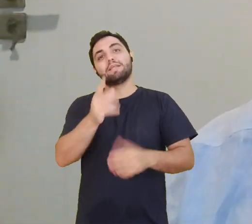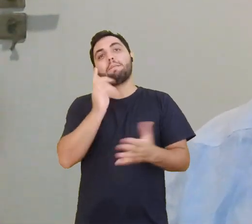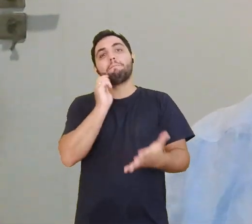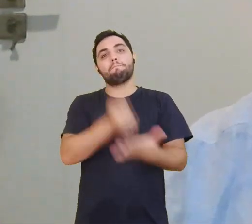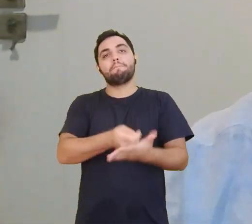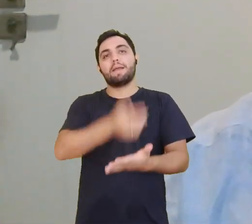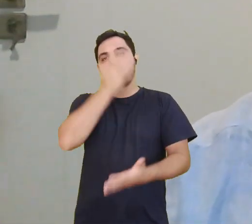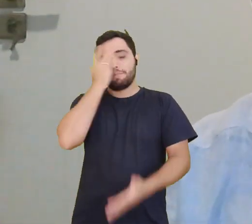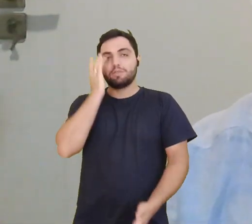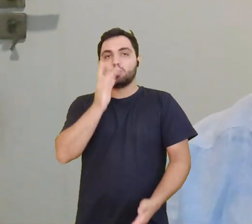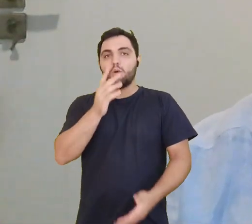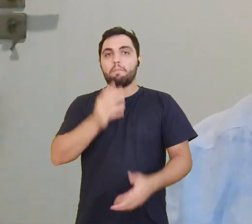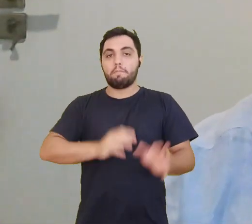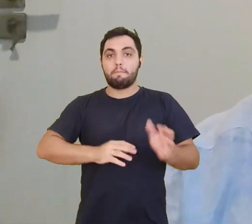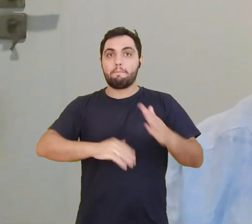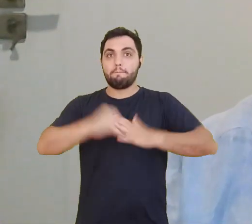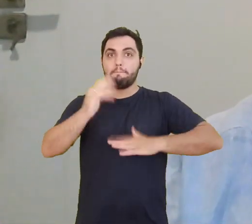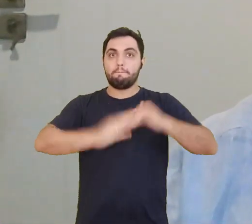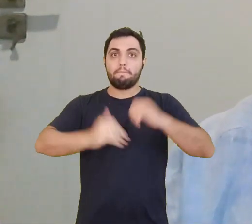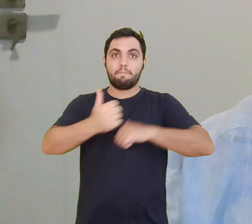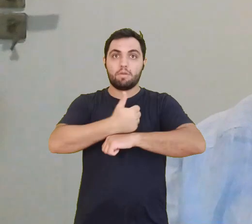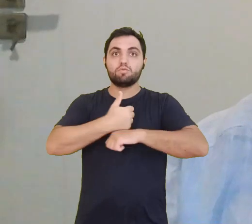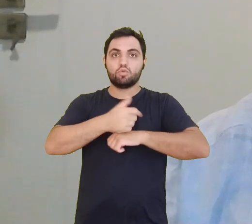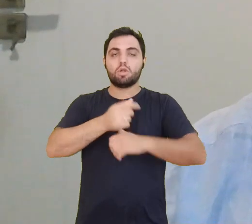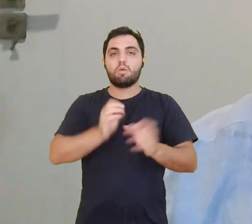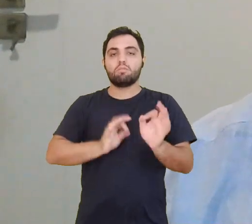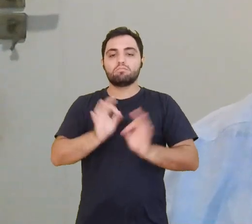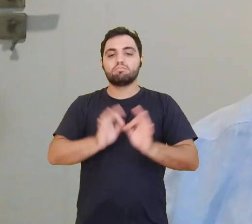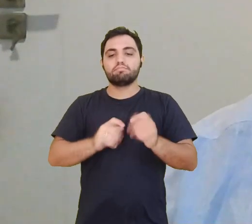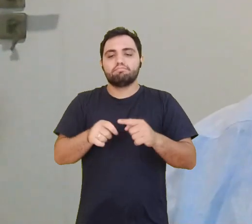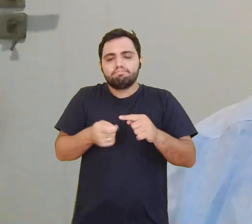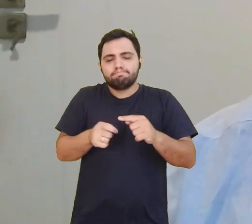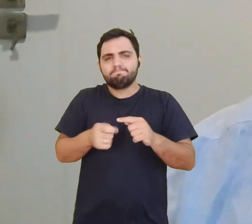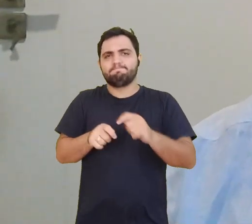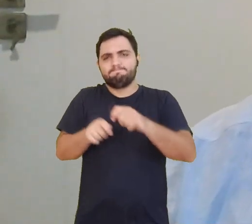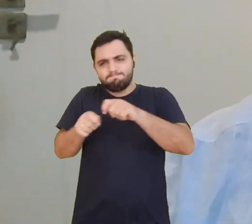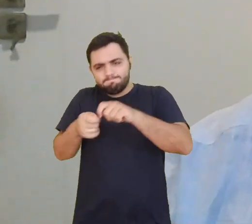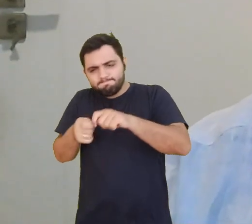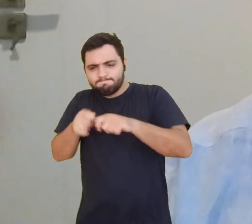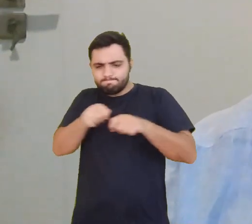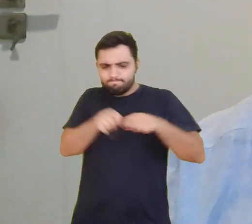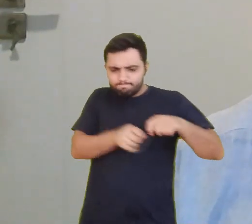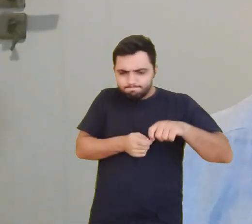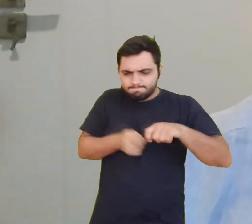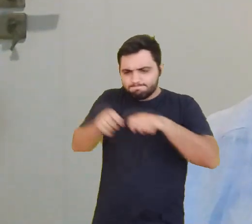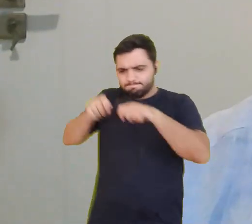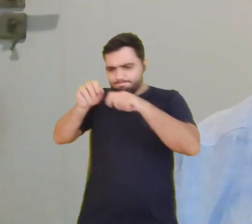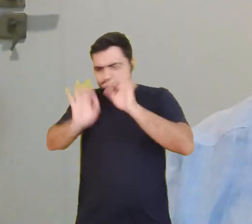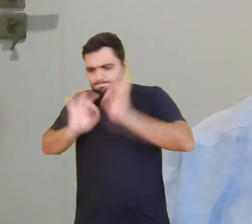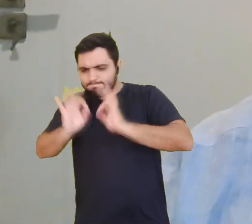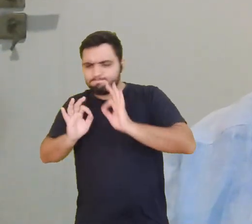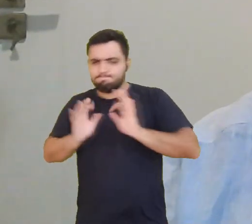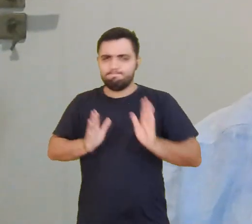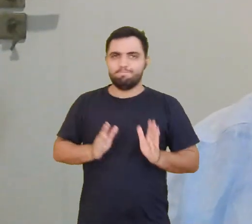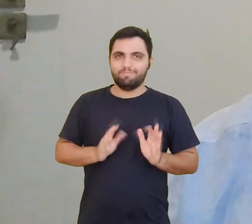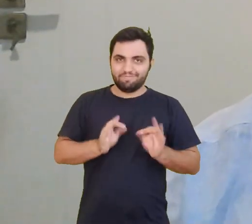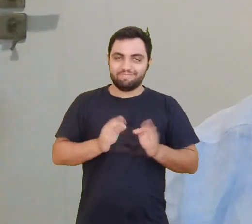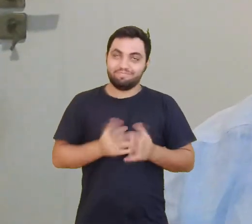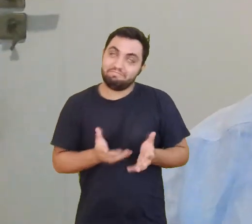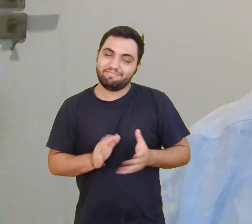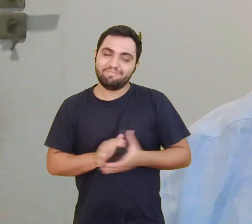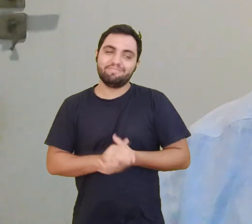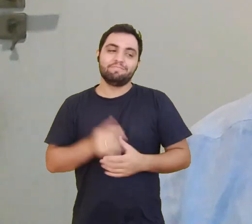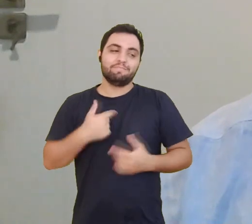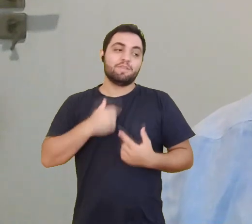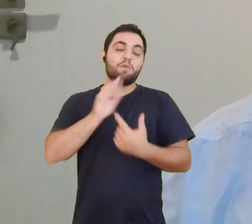para você. Mas ela não vem montada, tá? Então, vou mostrar agora por que isso é